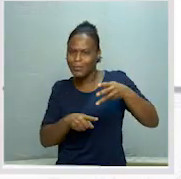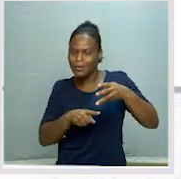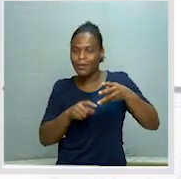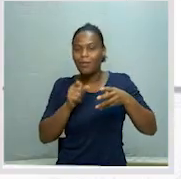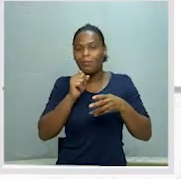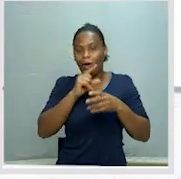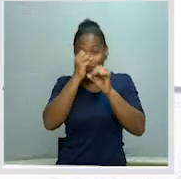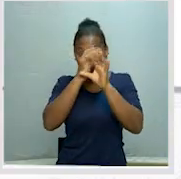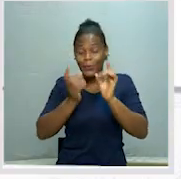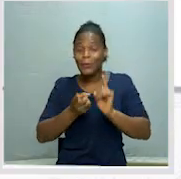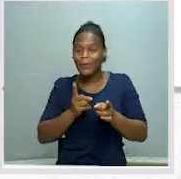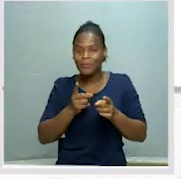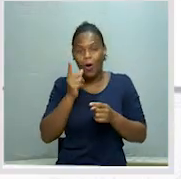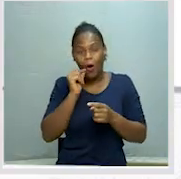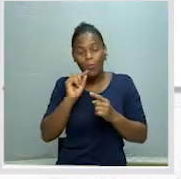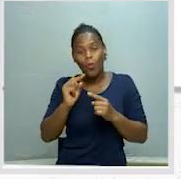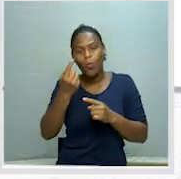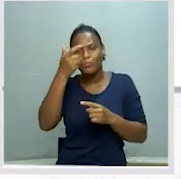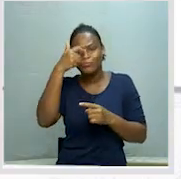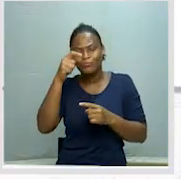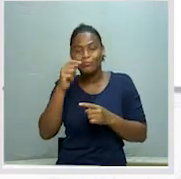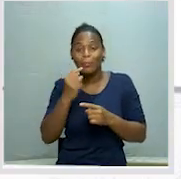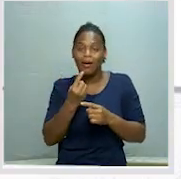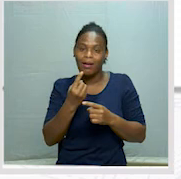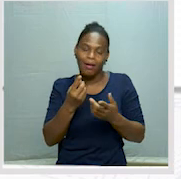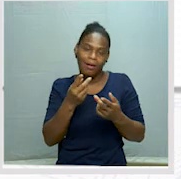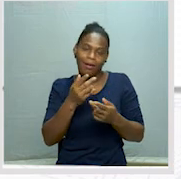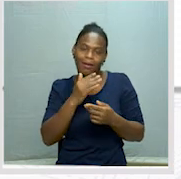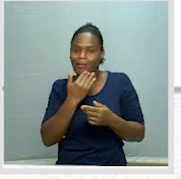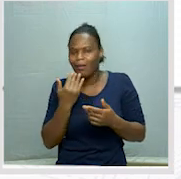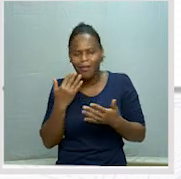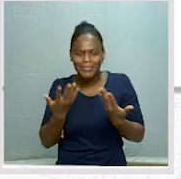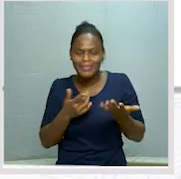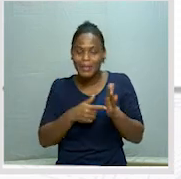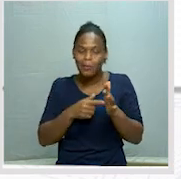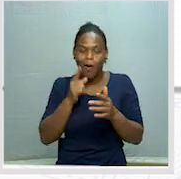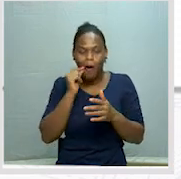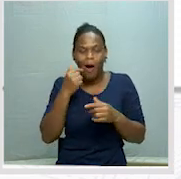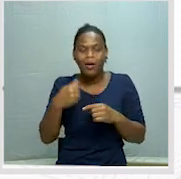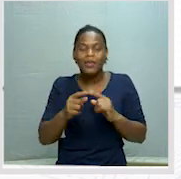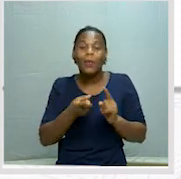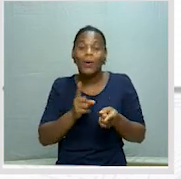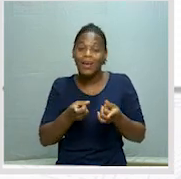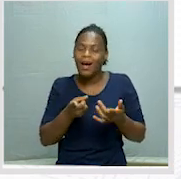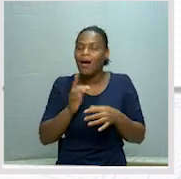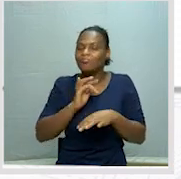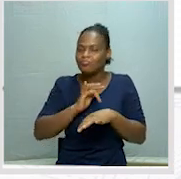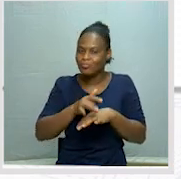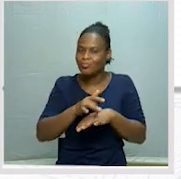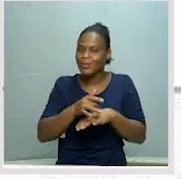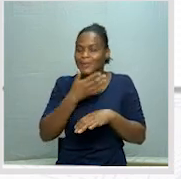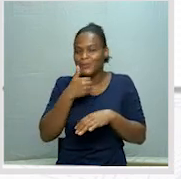podemos concluir o seguinte. O homem é o único ser valorativo. Ele possui o quê? Possui